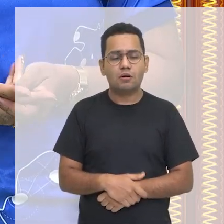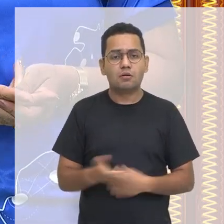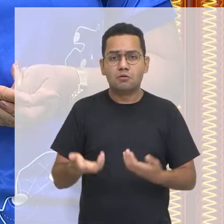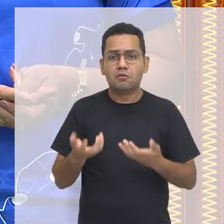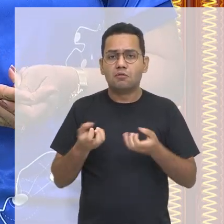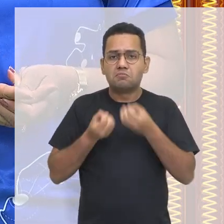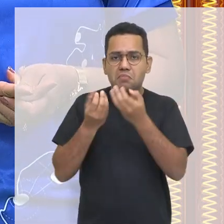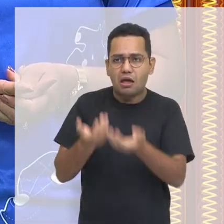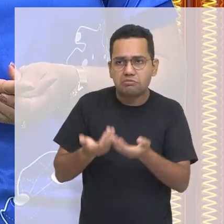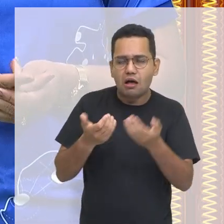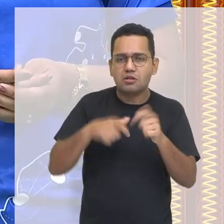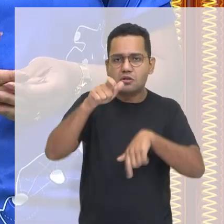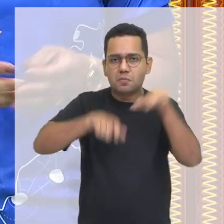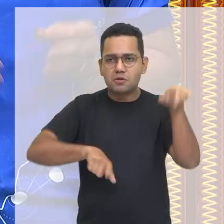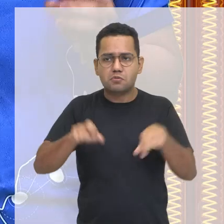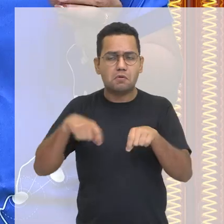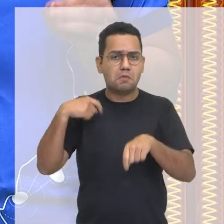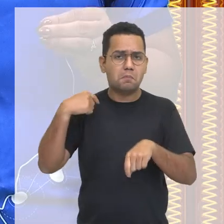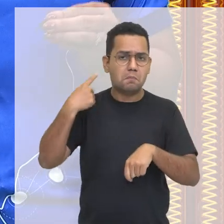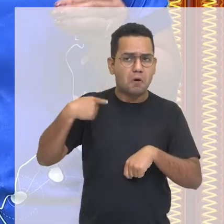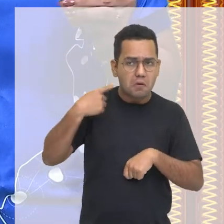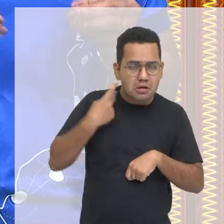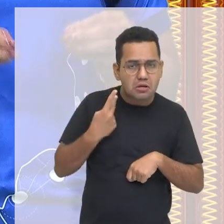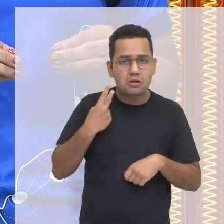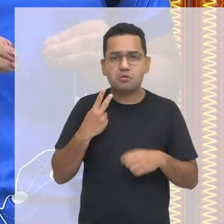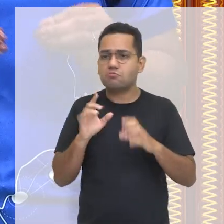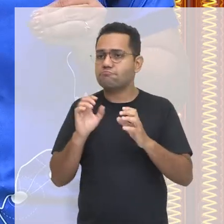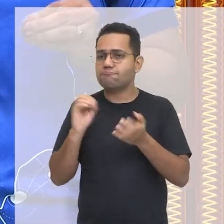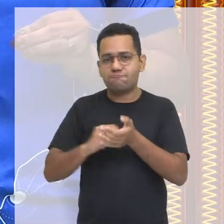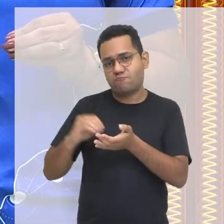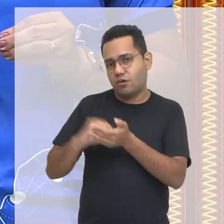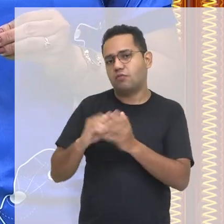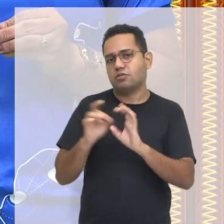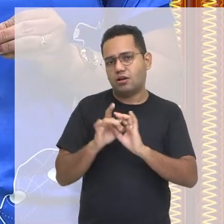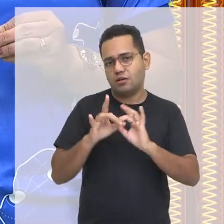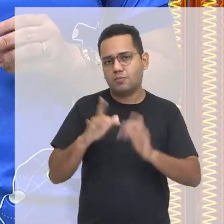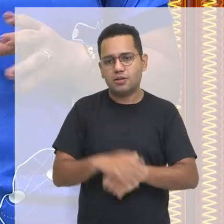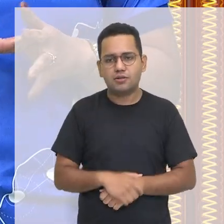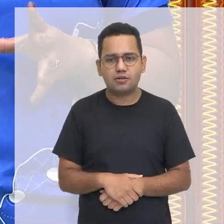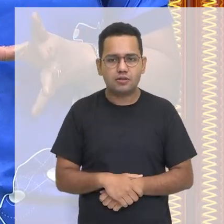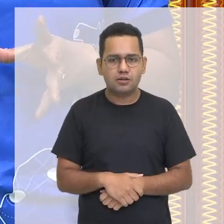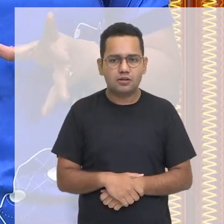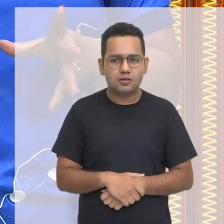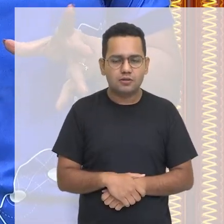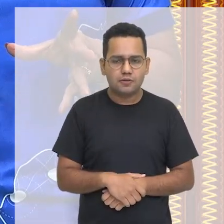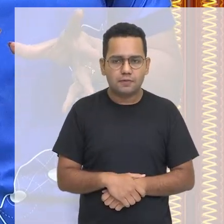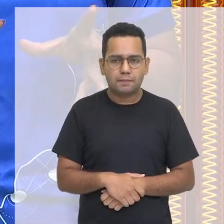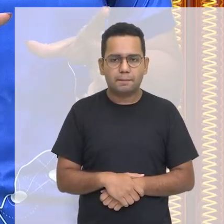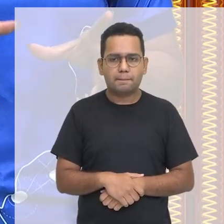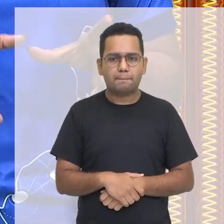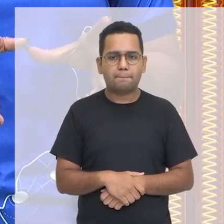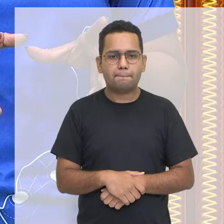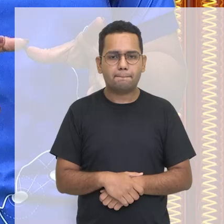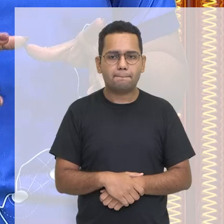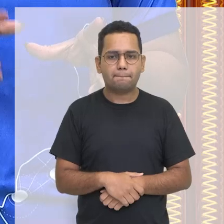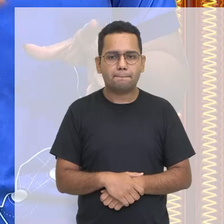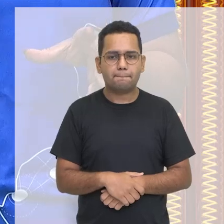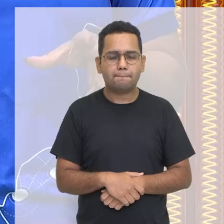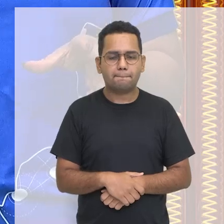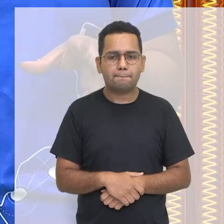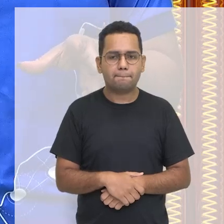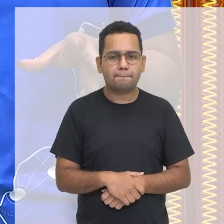de liberdade política e de expressão, população jovem, educada e antenada às novidades políticas do